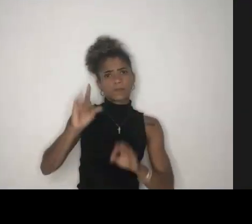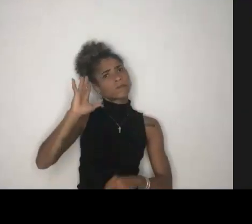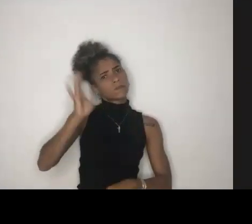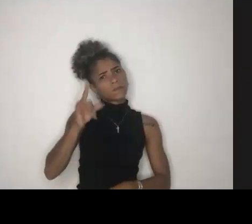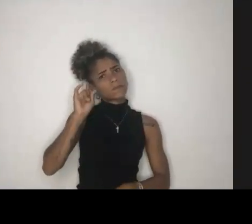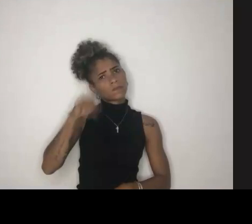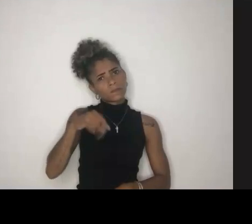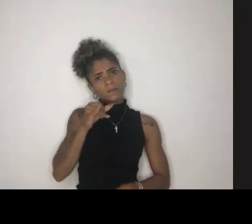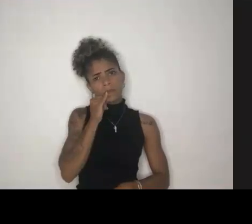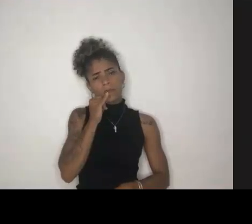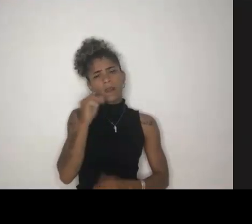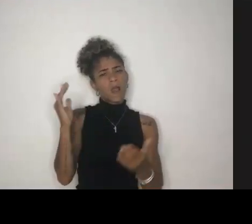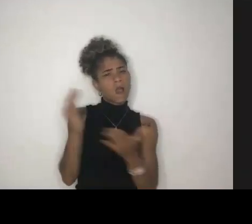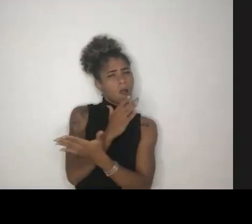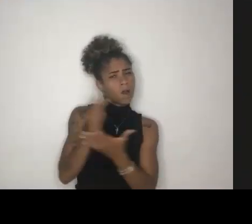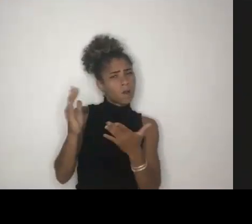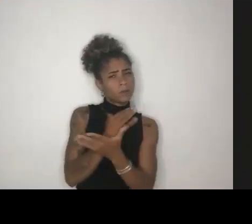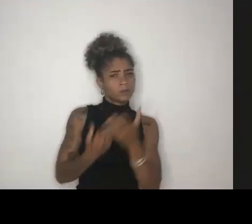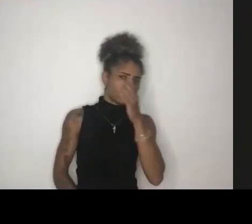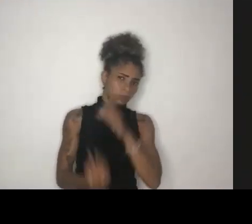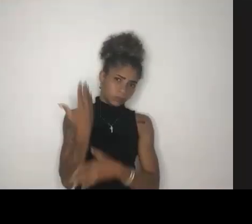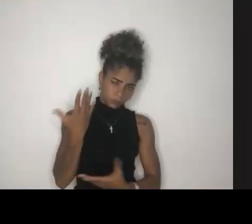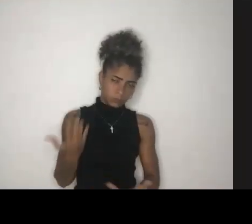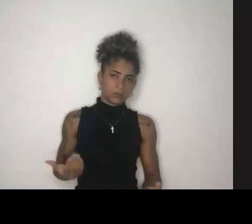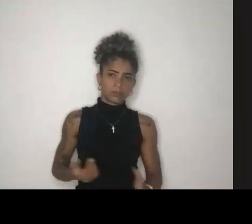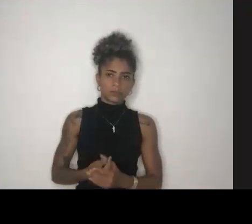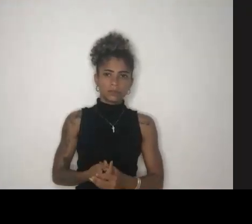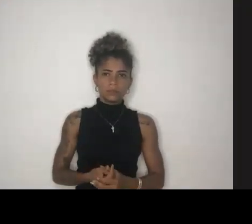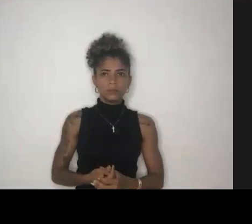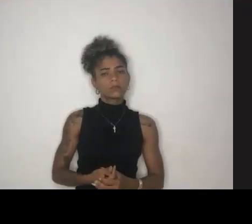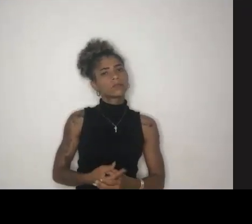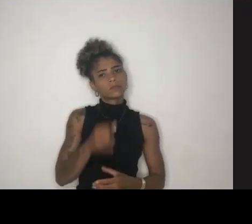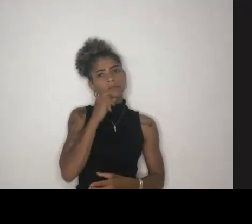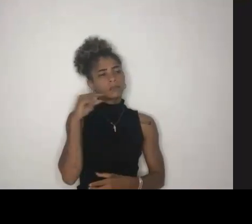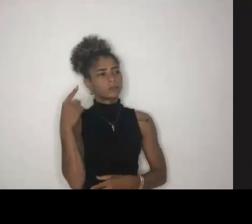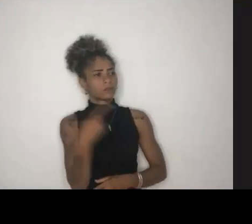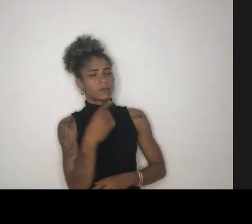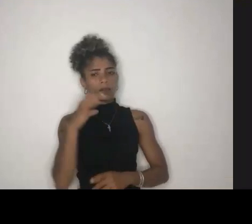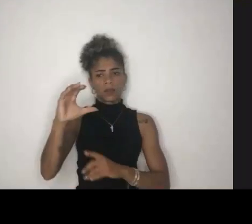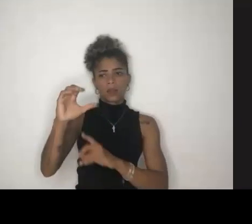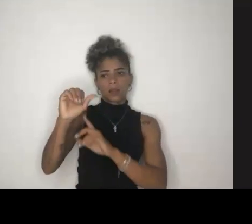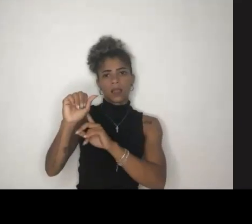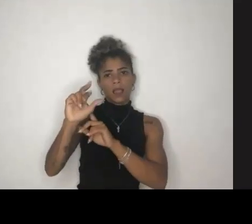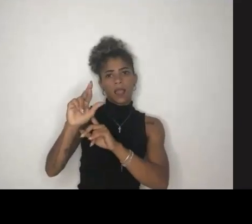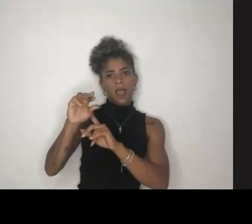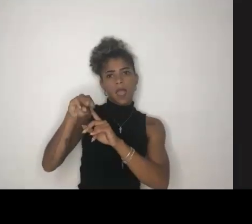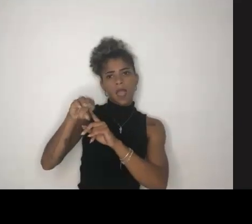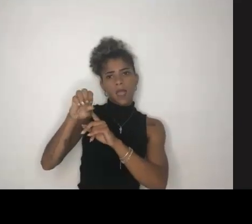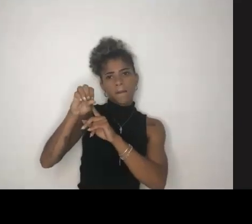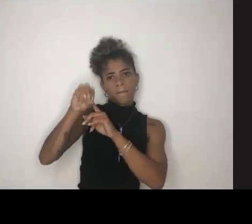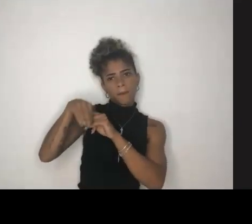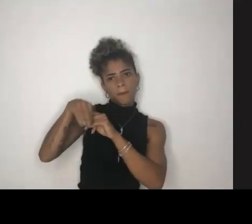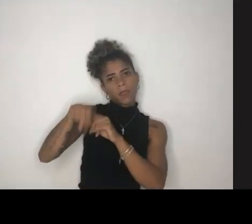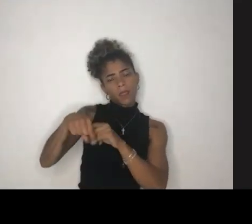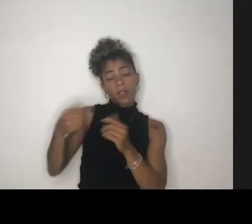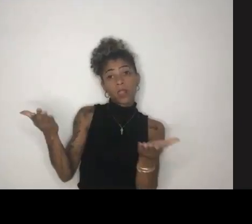algumas óperas que eu fiz né aqui a Carmem de Bezerra numa montagem mais contemporânea